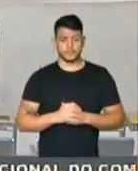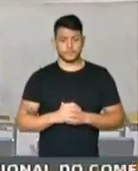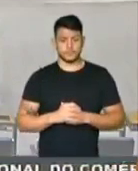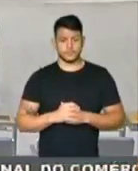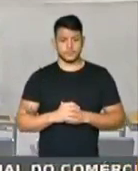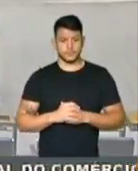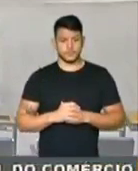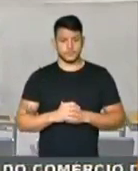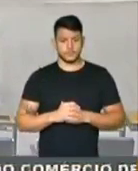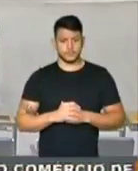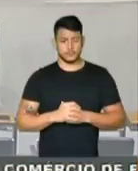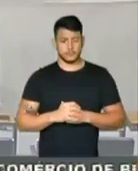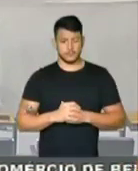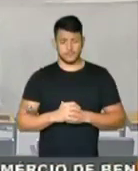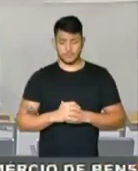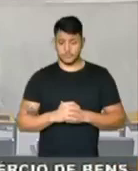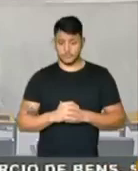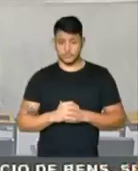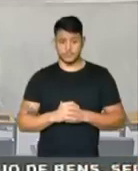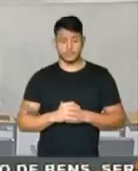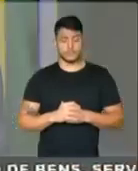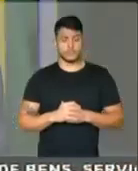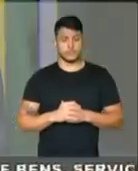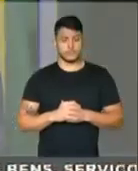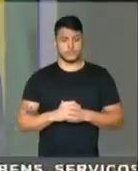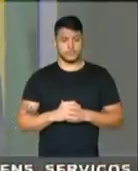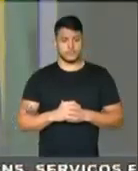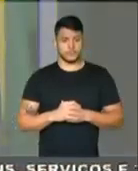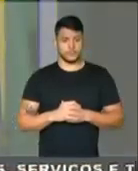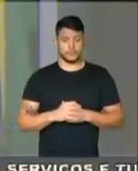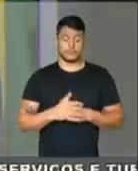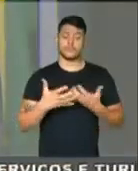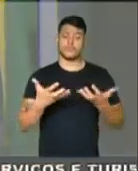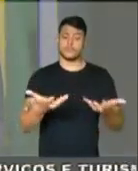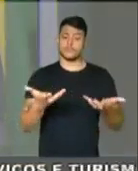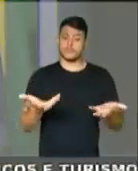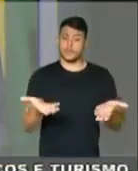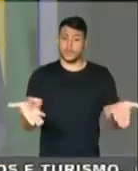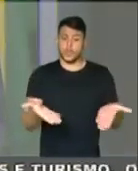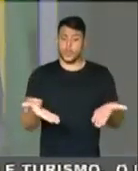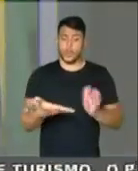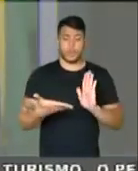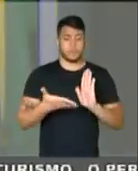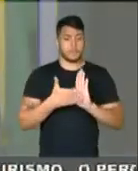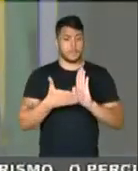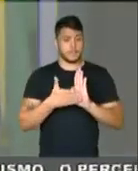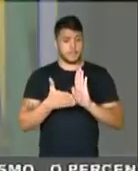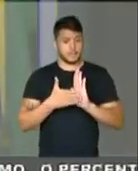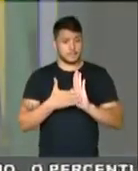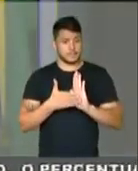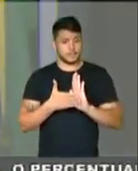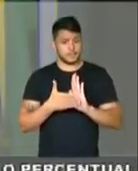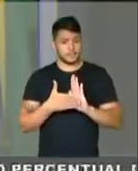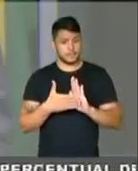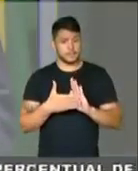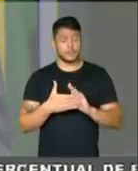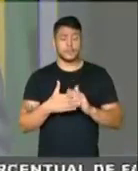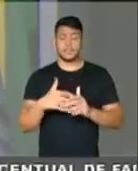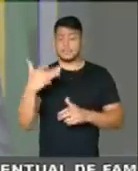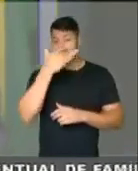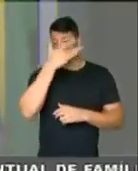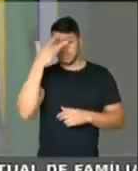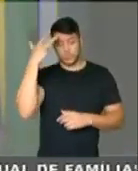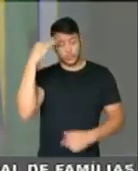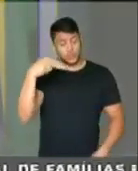aqui dar os parabéns ao povo do Nordeste. A mobilização